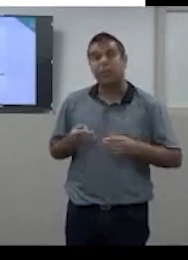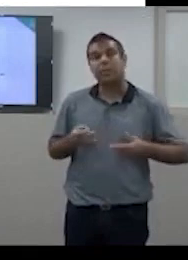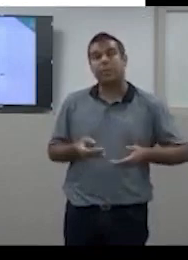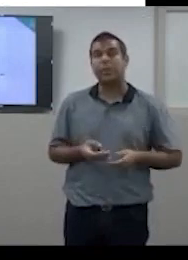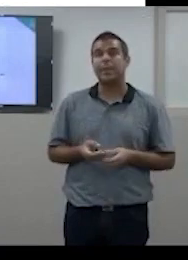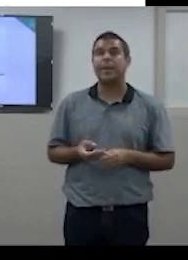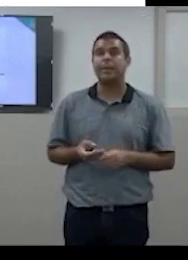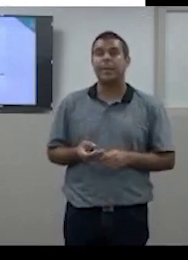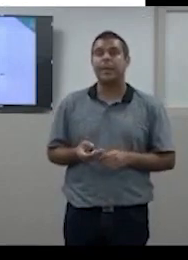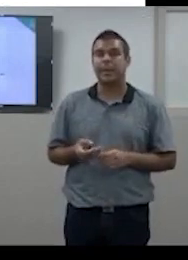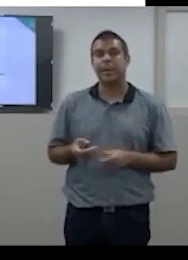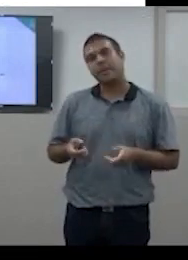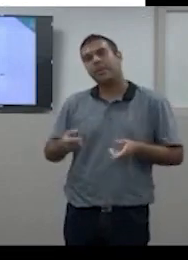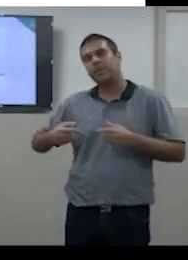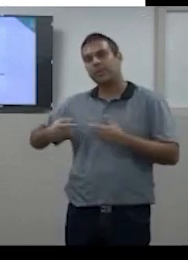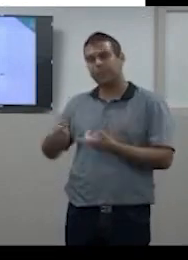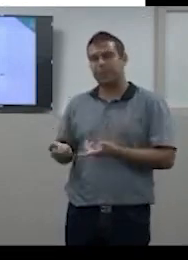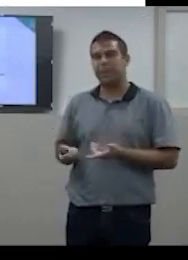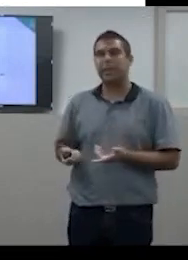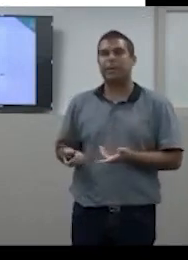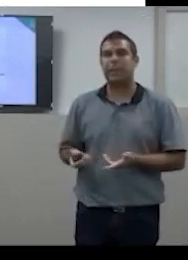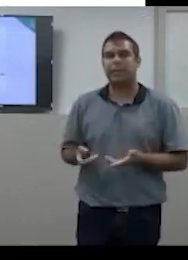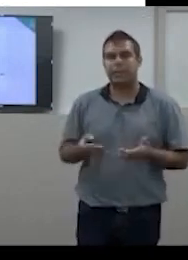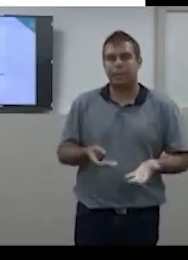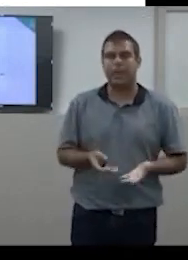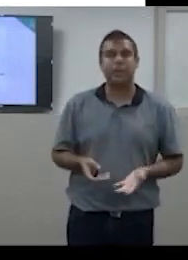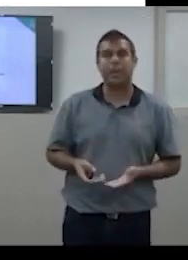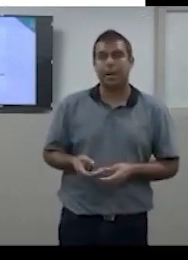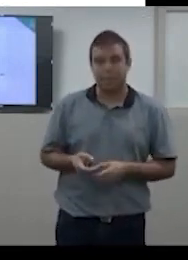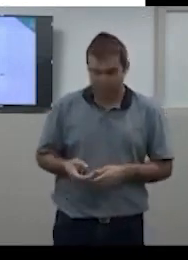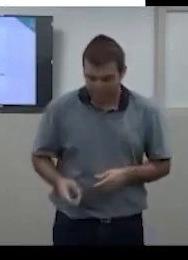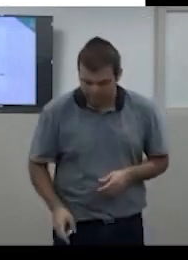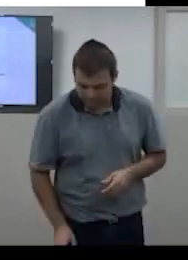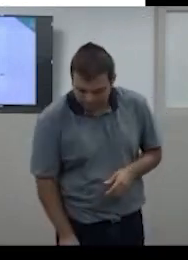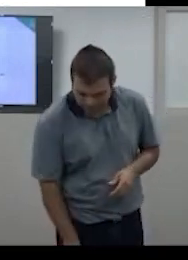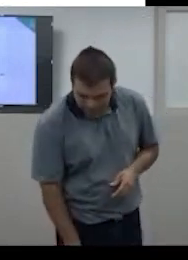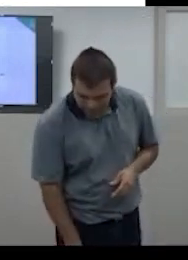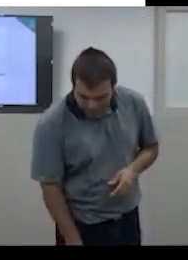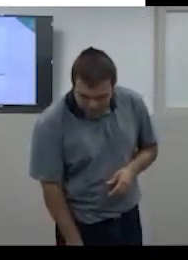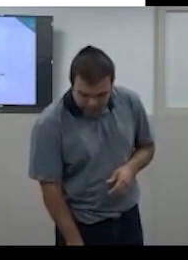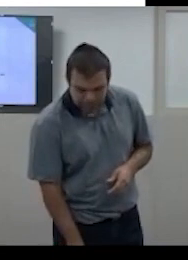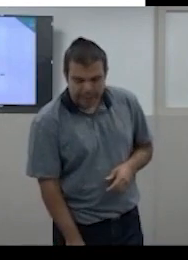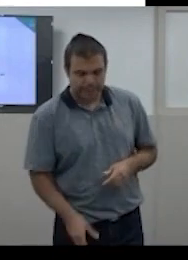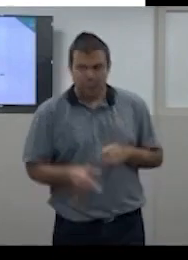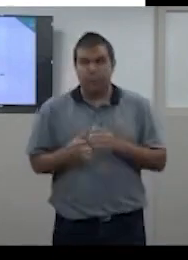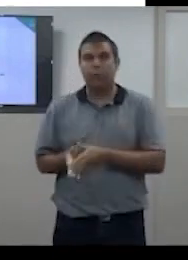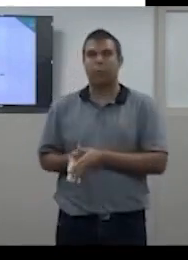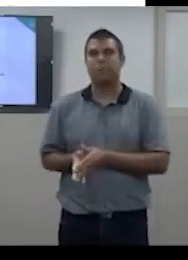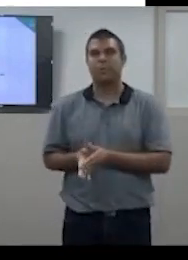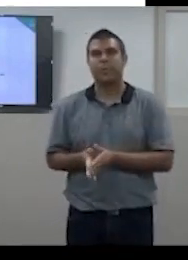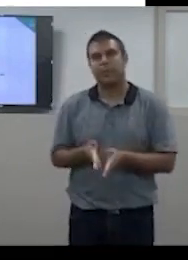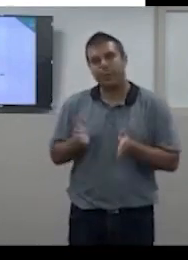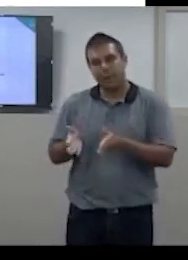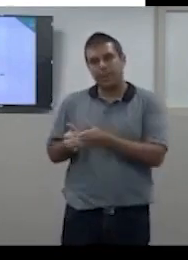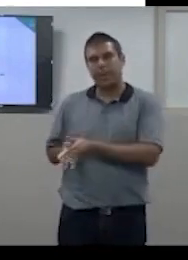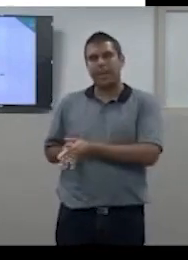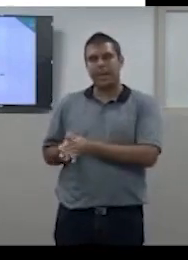componentes ali são estados mais fundamentais da matéria, que são os percebidos ali, porque a gente pega muita água como referência. Só que assim, galera, o